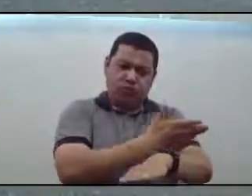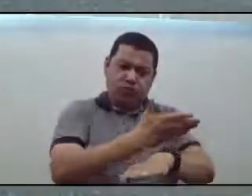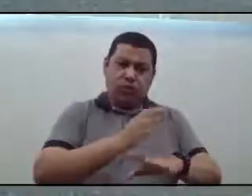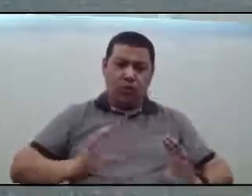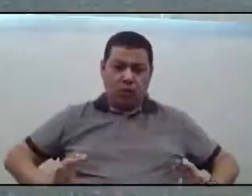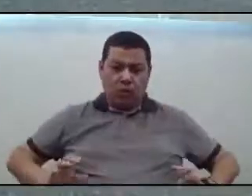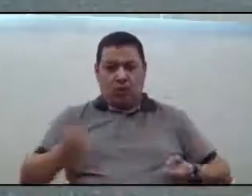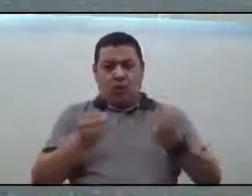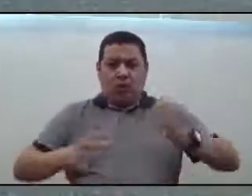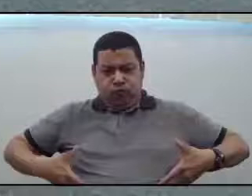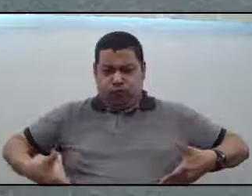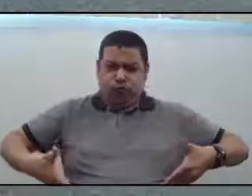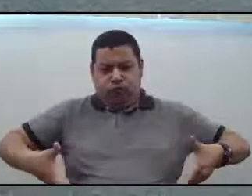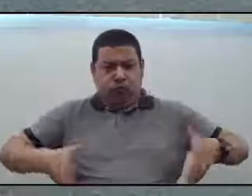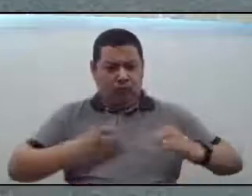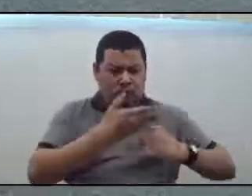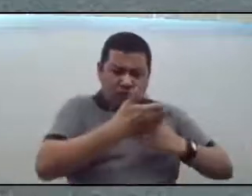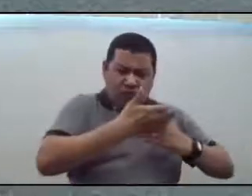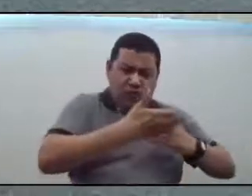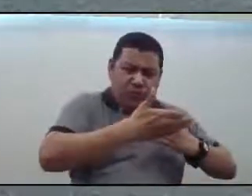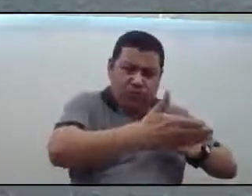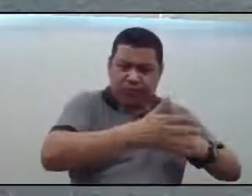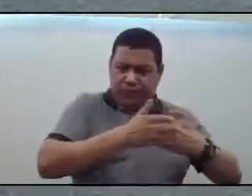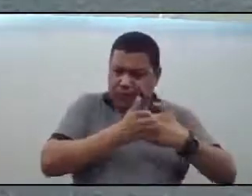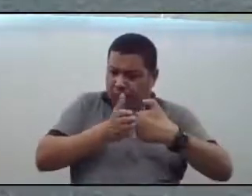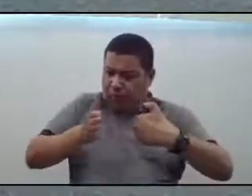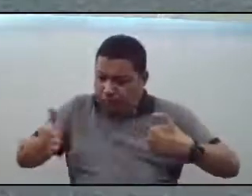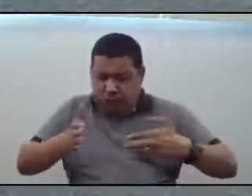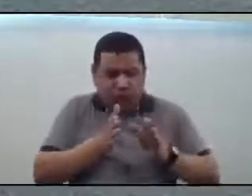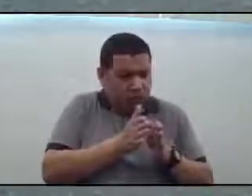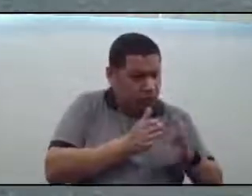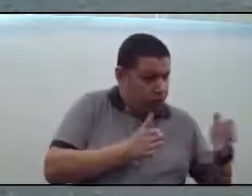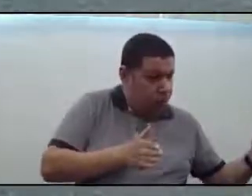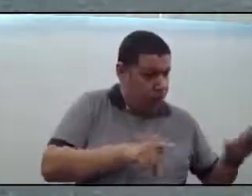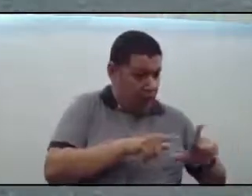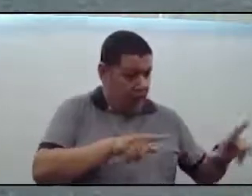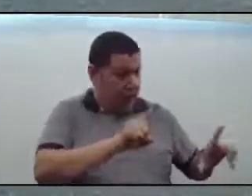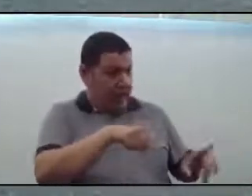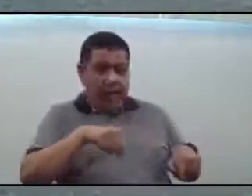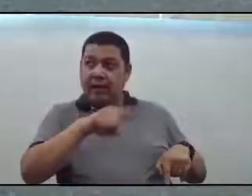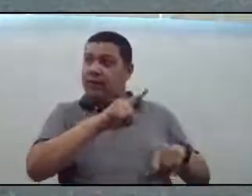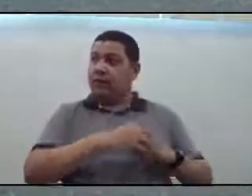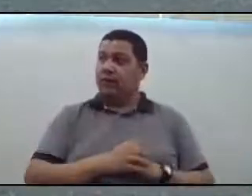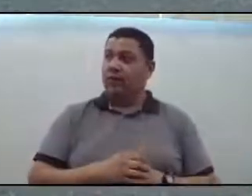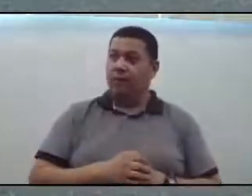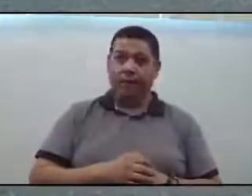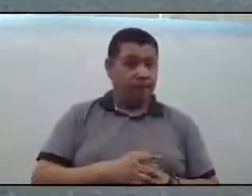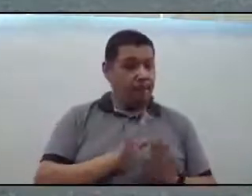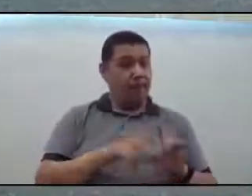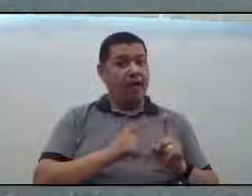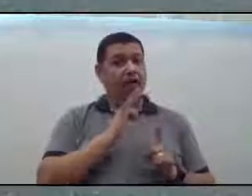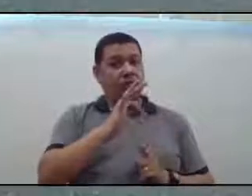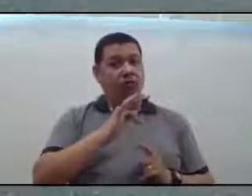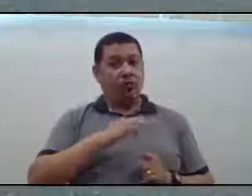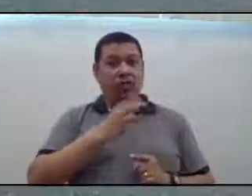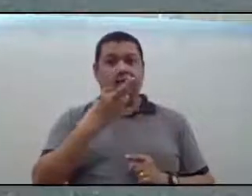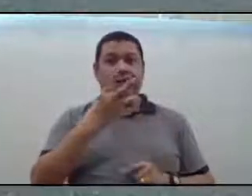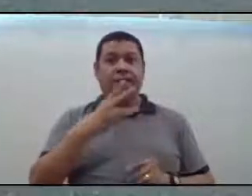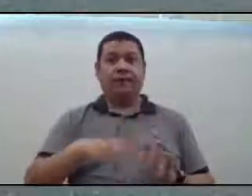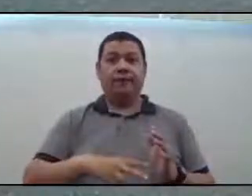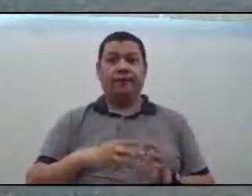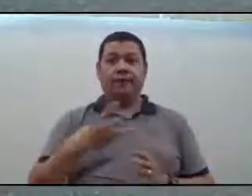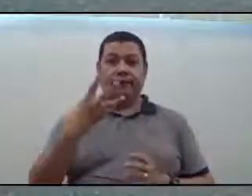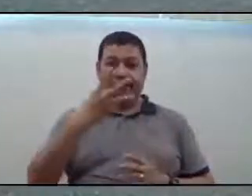serviço bacana, mas se não colocar manilha em algumas travessias, garanto a vocês, depois da terceira chuva que passar, acabou a rua.